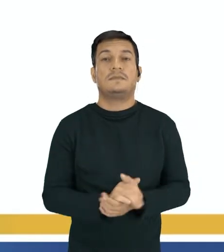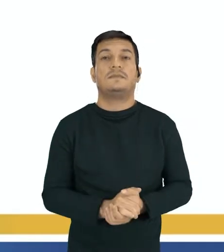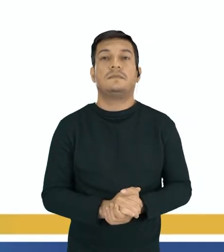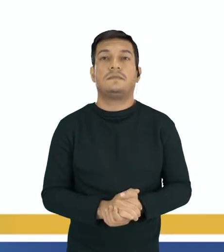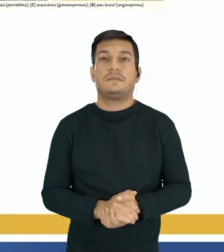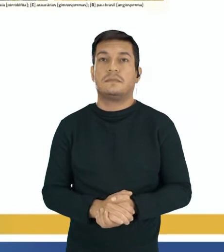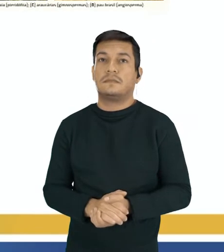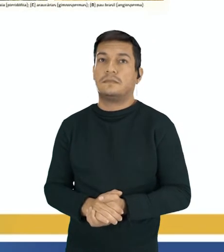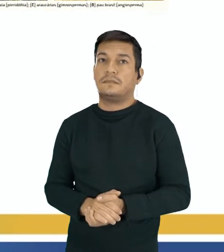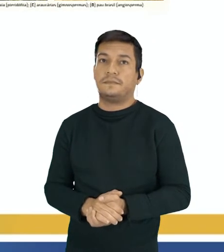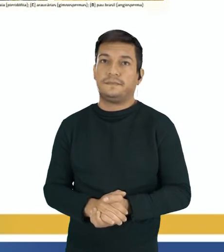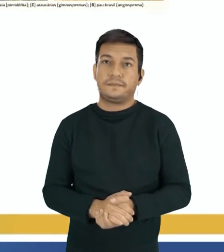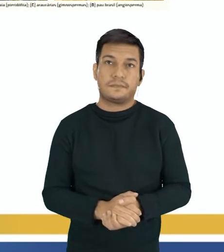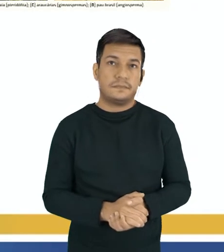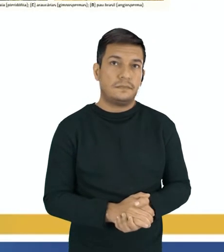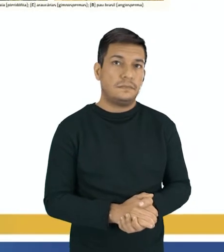genitores.